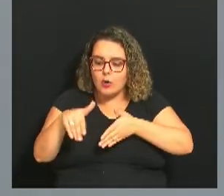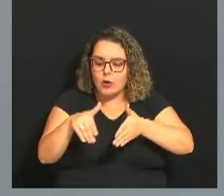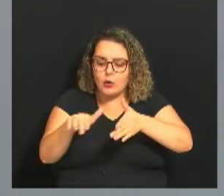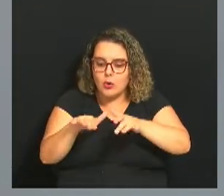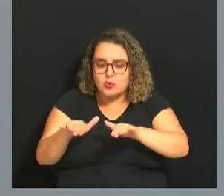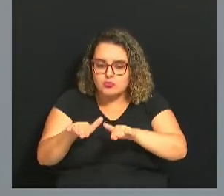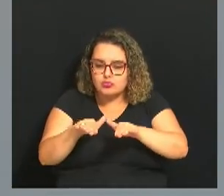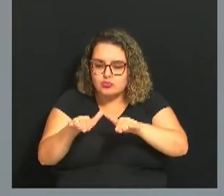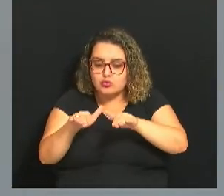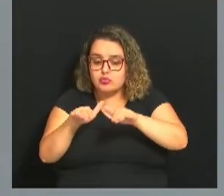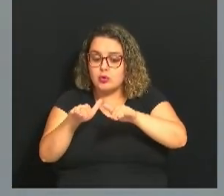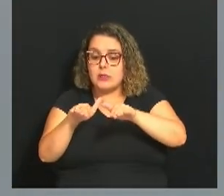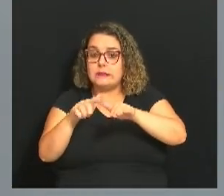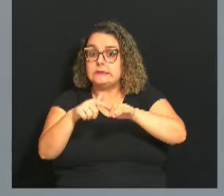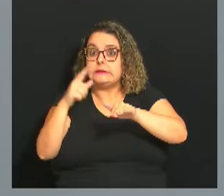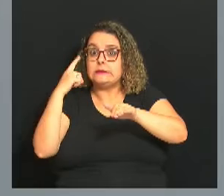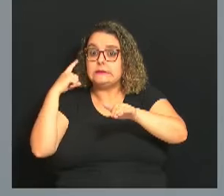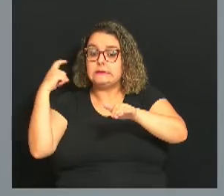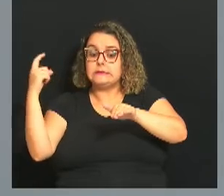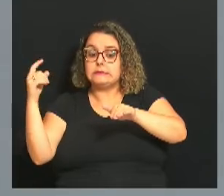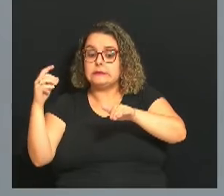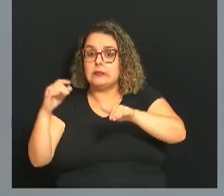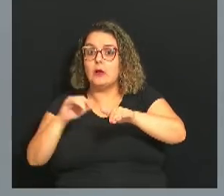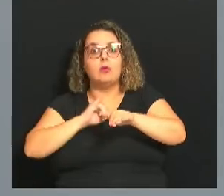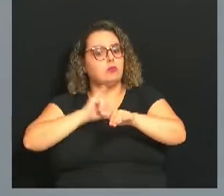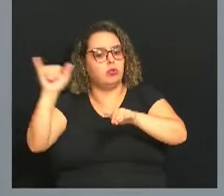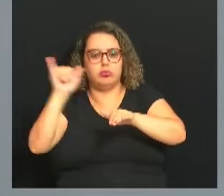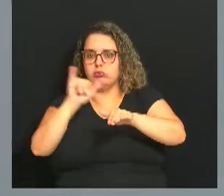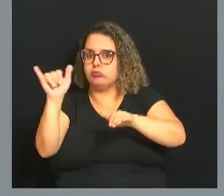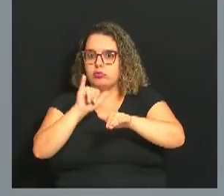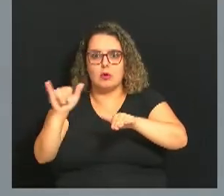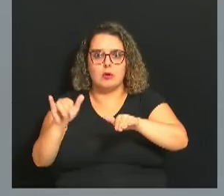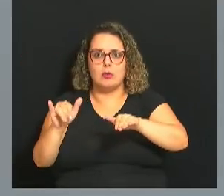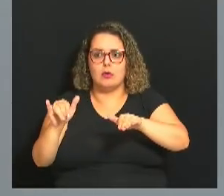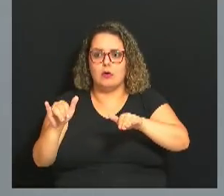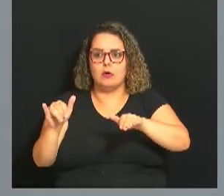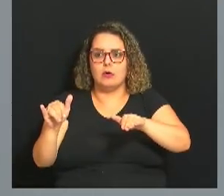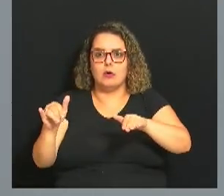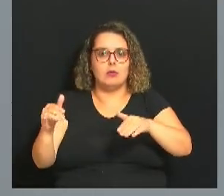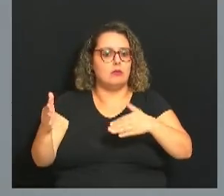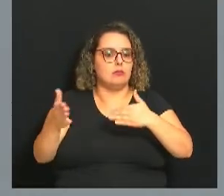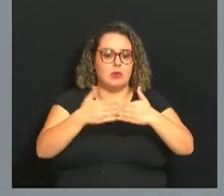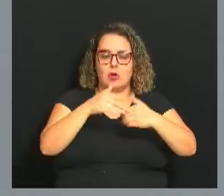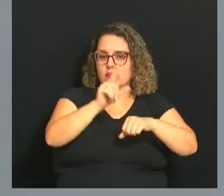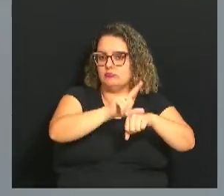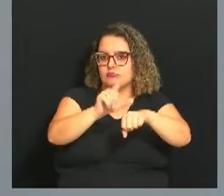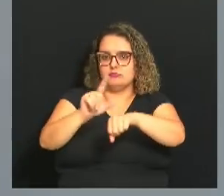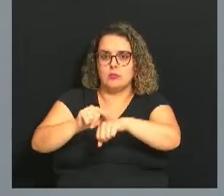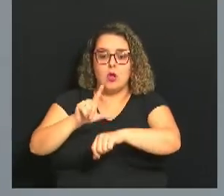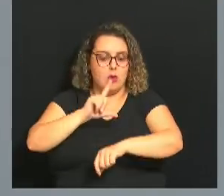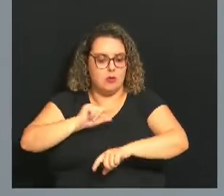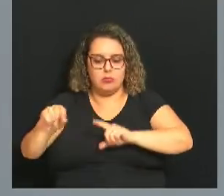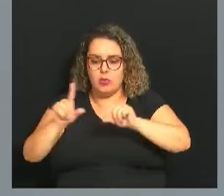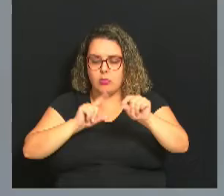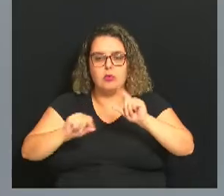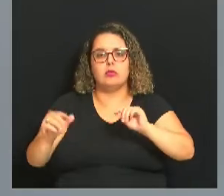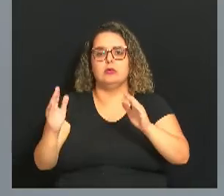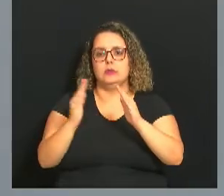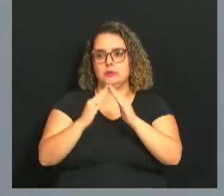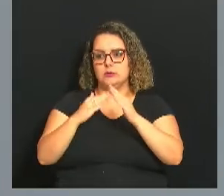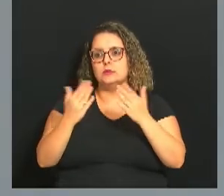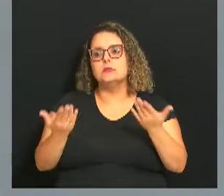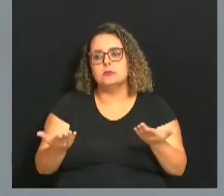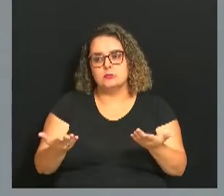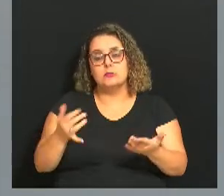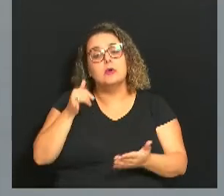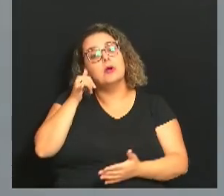quando eles chegam na cota de atenção, o alerta tem que ser disparado para todo mundo fechar os estabelecimentos, as pessoas saírem de suas casas para evitar